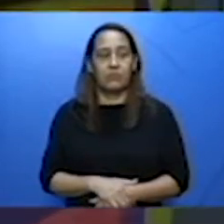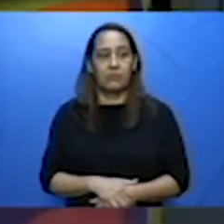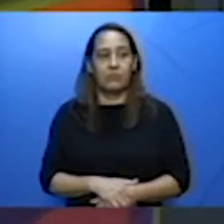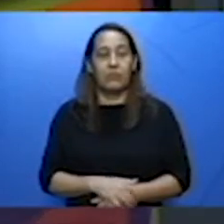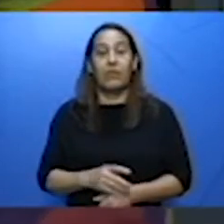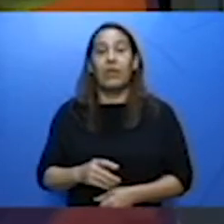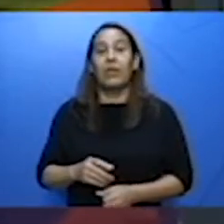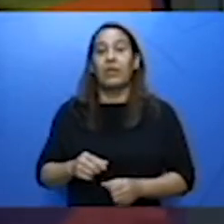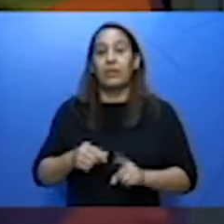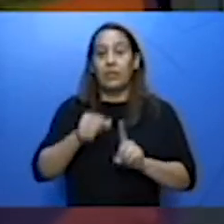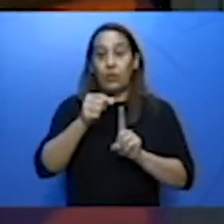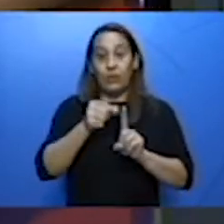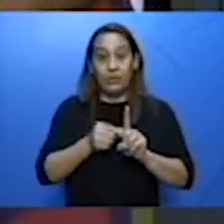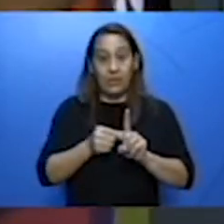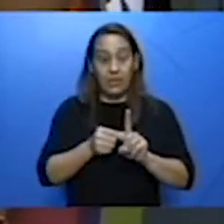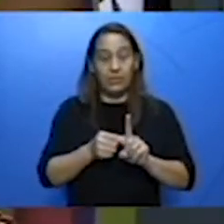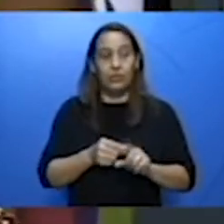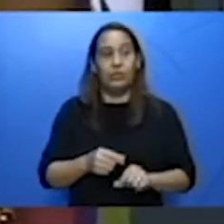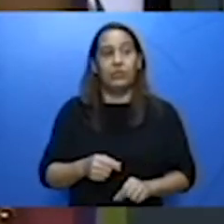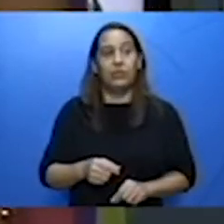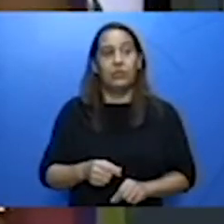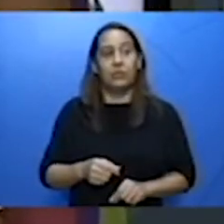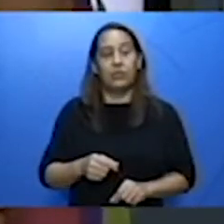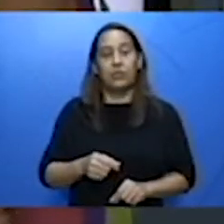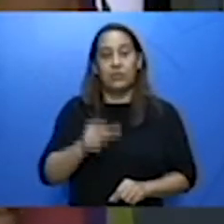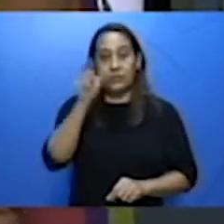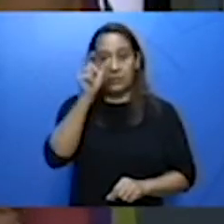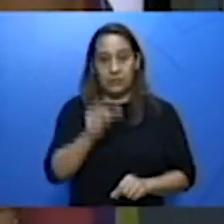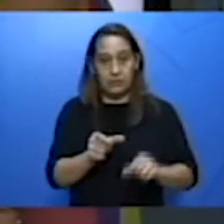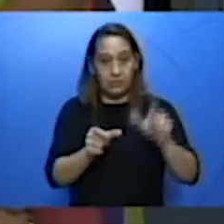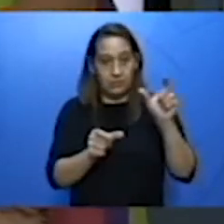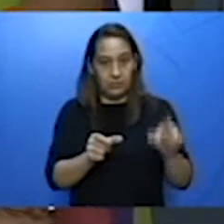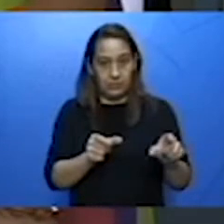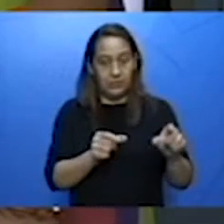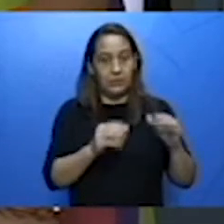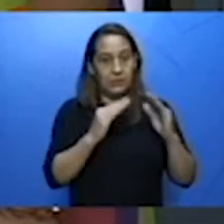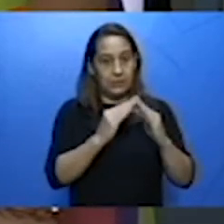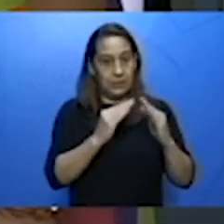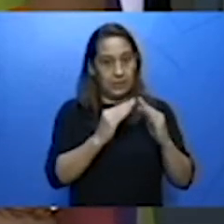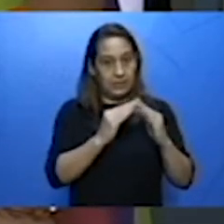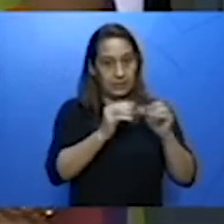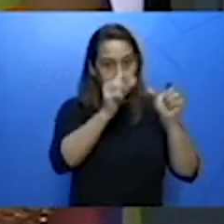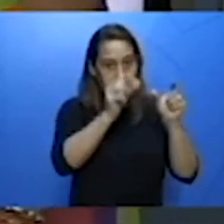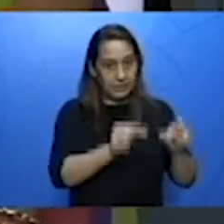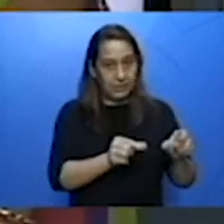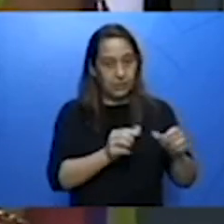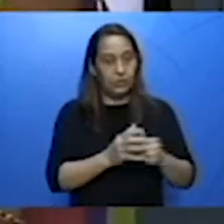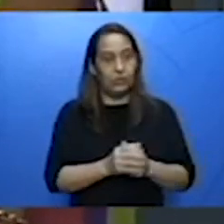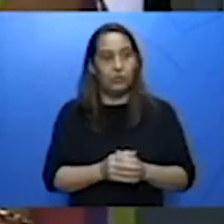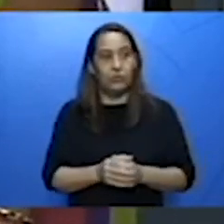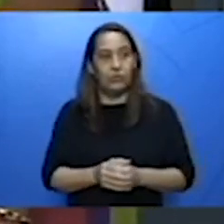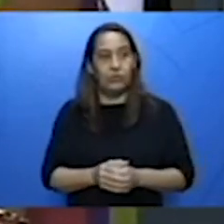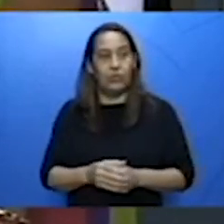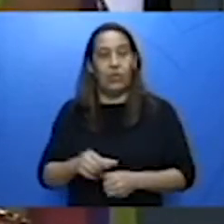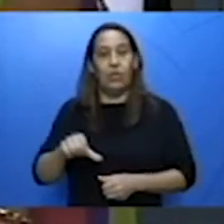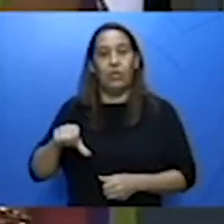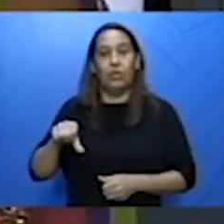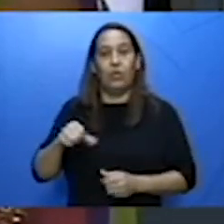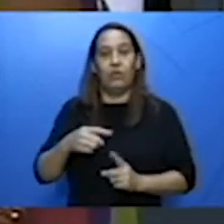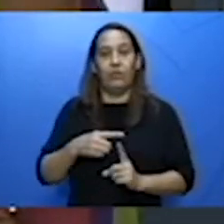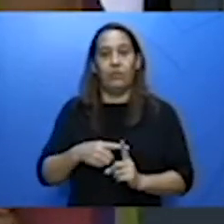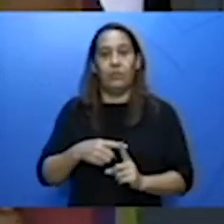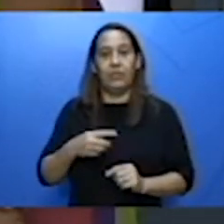9. Sempre começando das unidades. Aqui, ó, eu posso guardar um 9 na cabeça e fazer mais 3, olha.